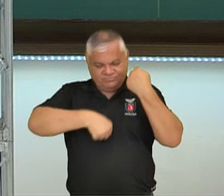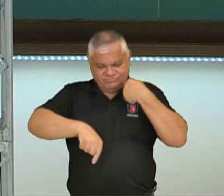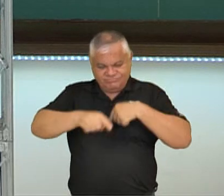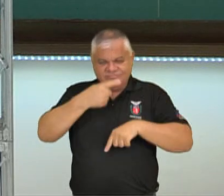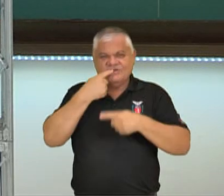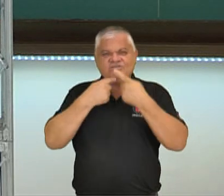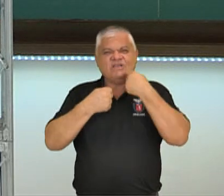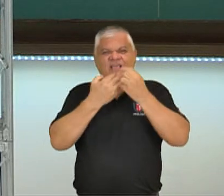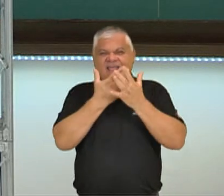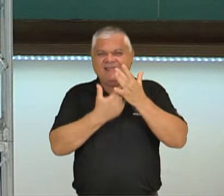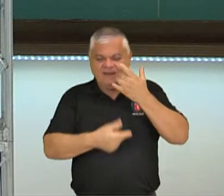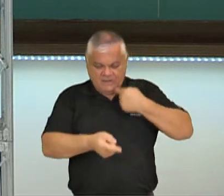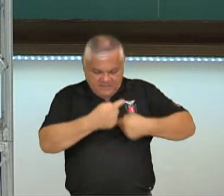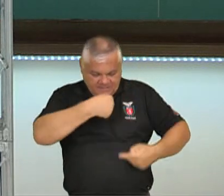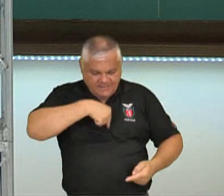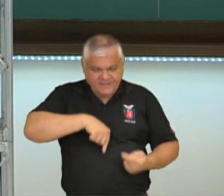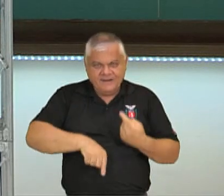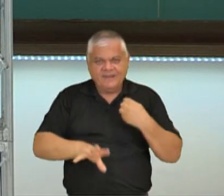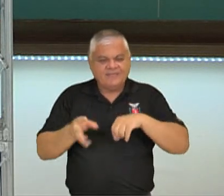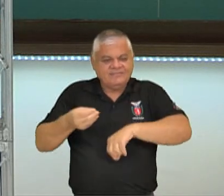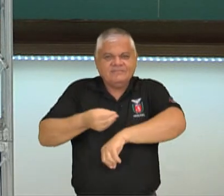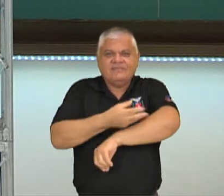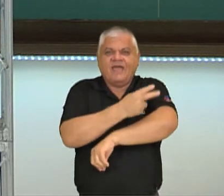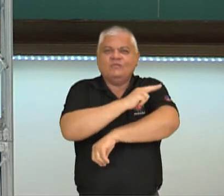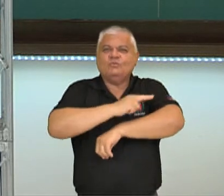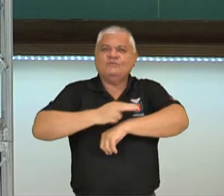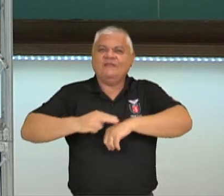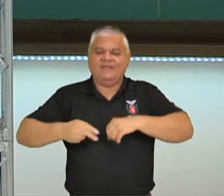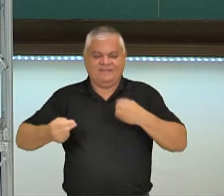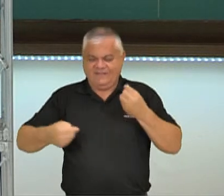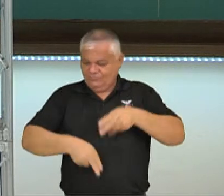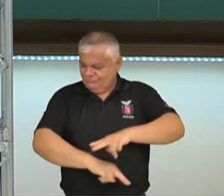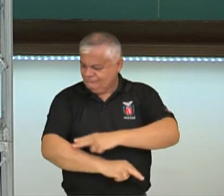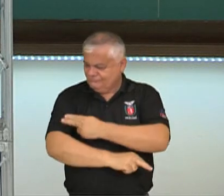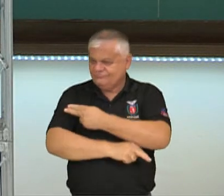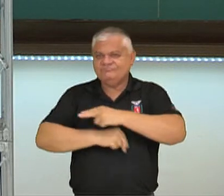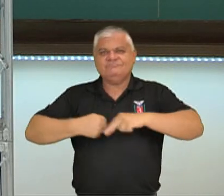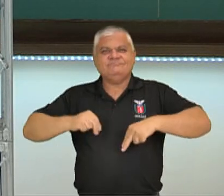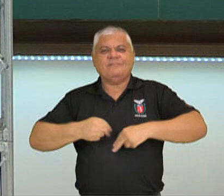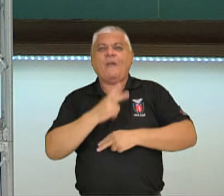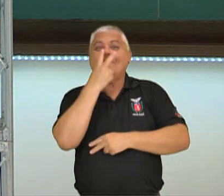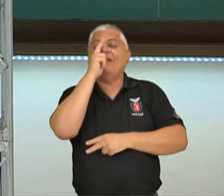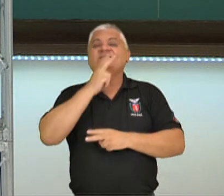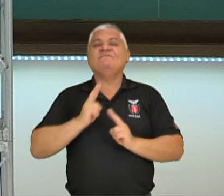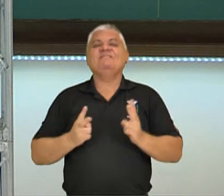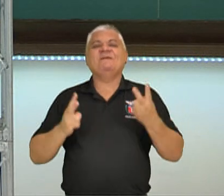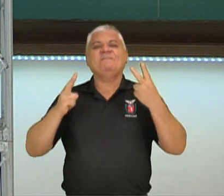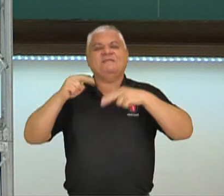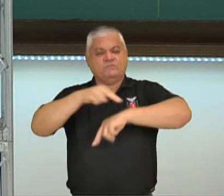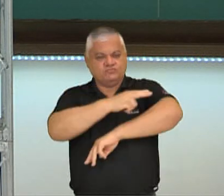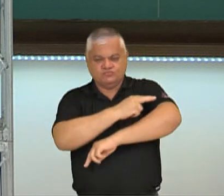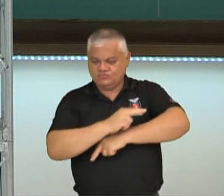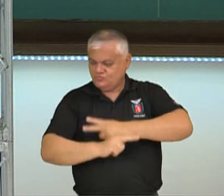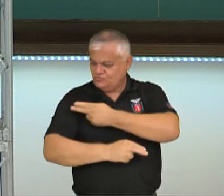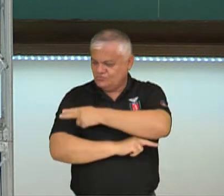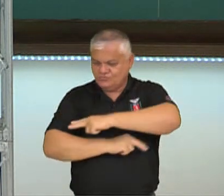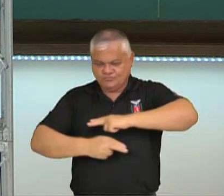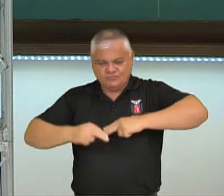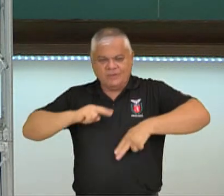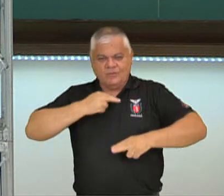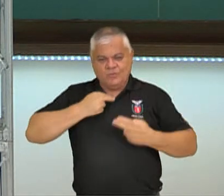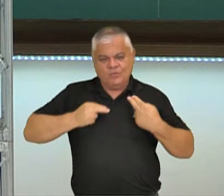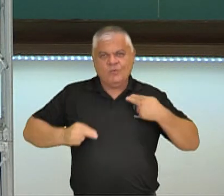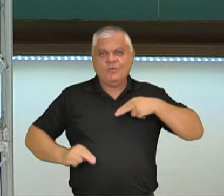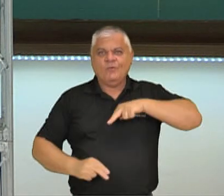sistema circulatório, esses nutrientes chegam lá no músculo e aquilo que está